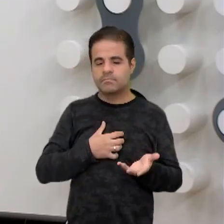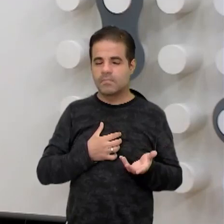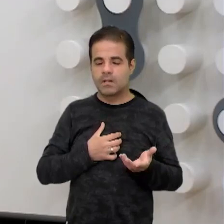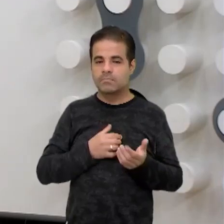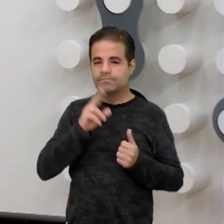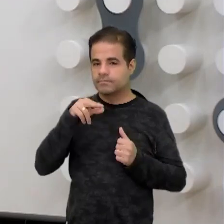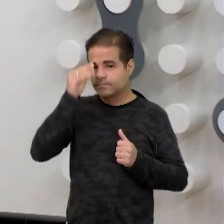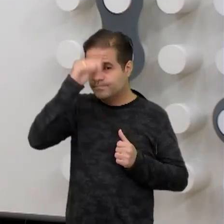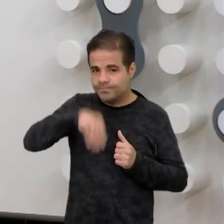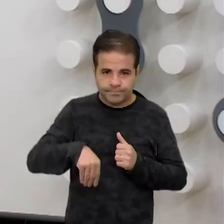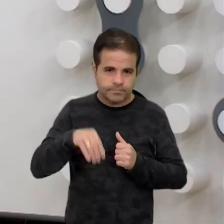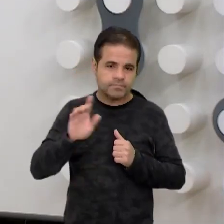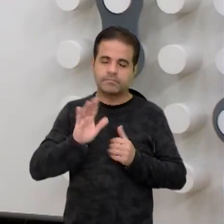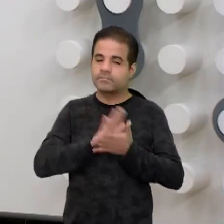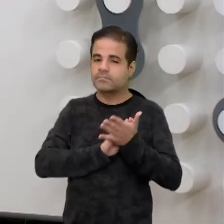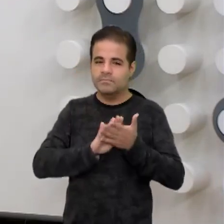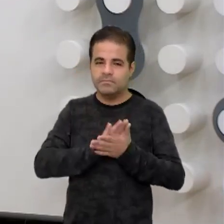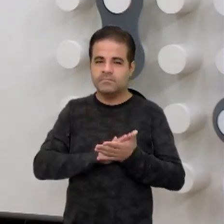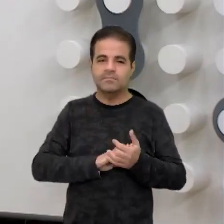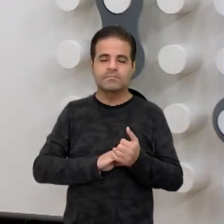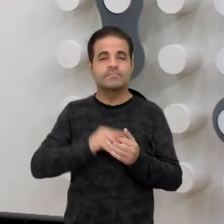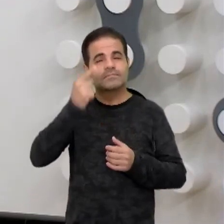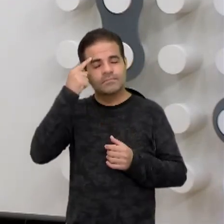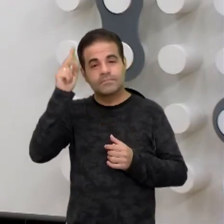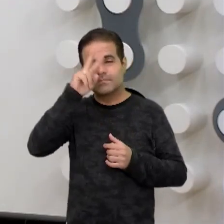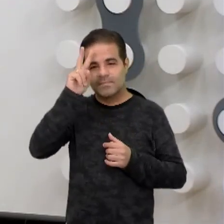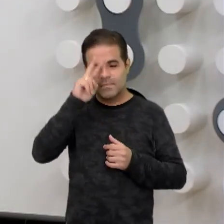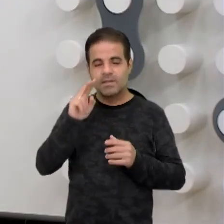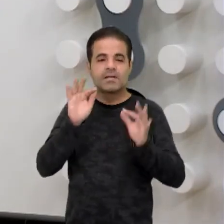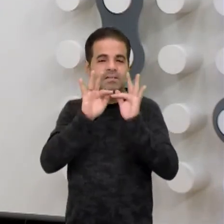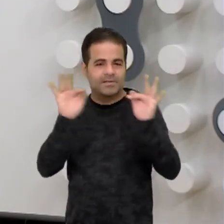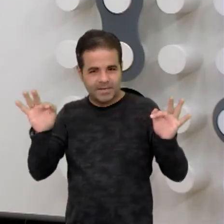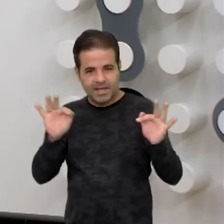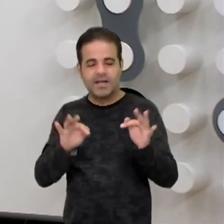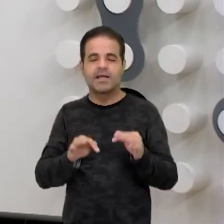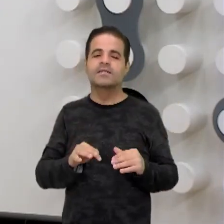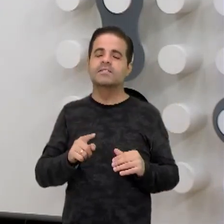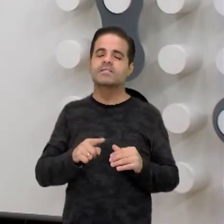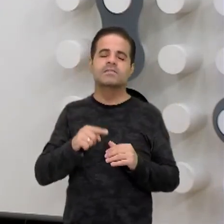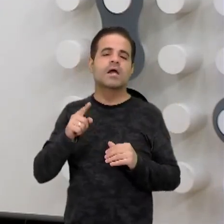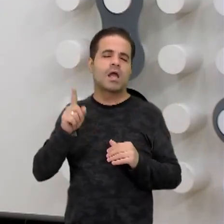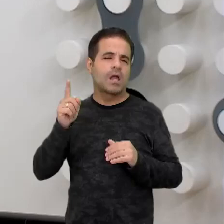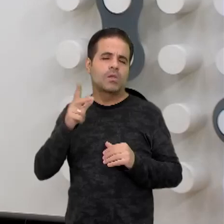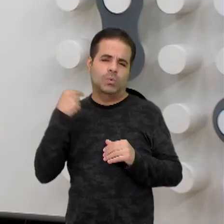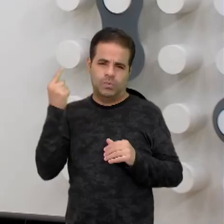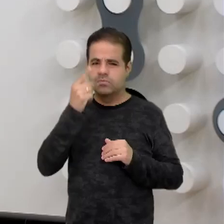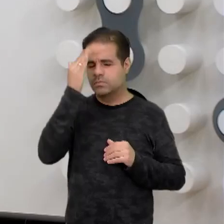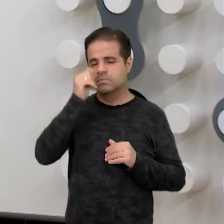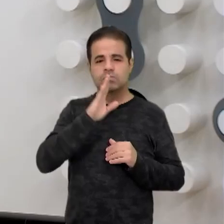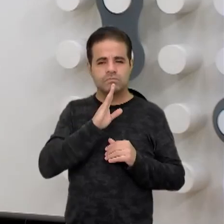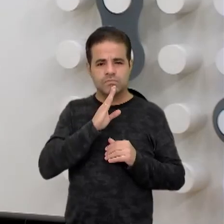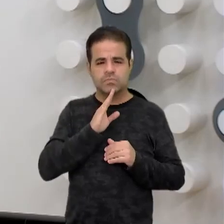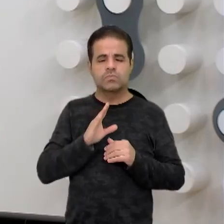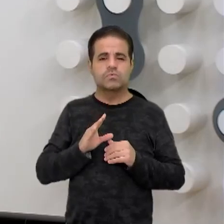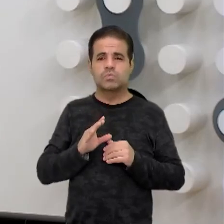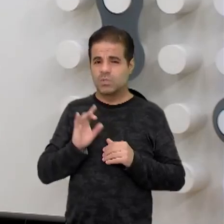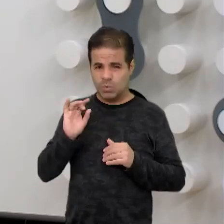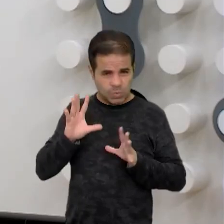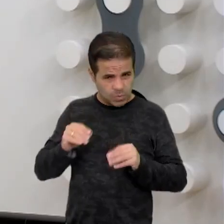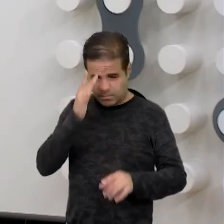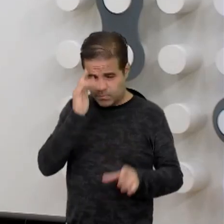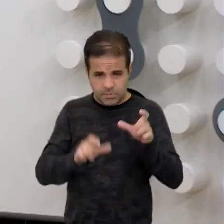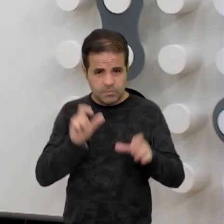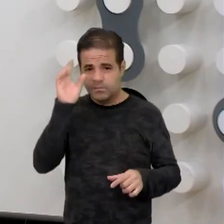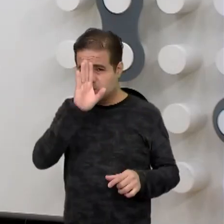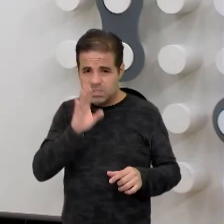nunca desiste, não desiste nunca. Lembrei dessa frase aí, que é muito corriqueira. Será que todo brasileiro é assim? Será